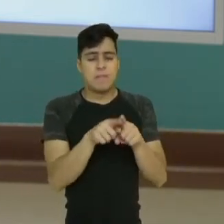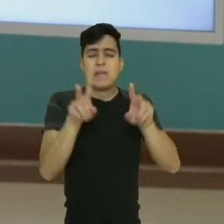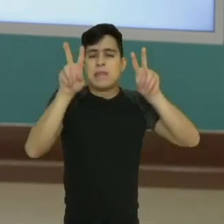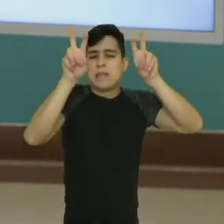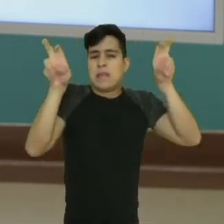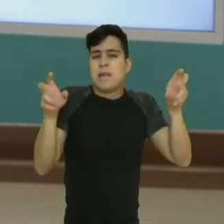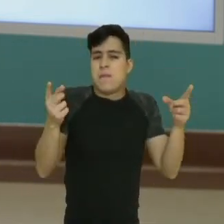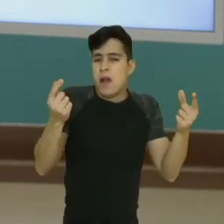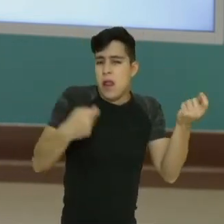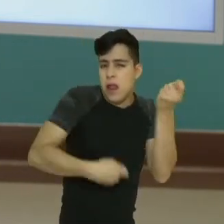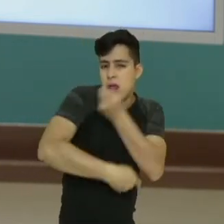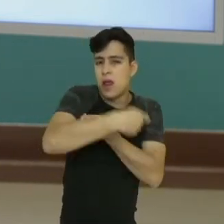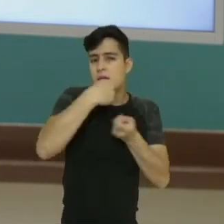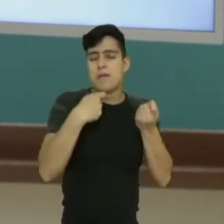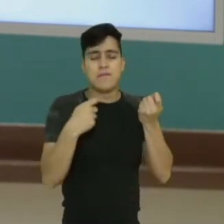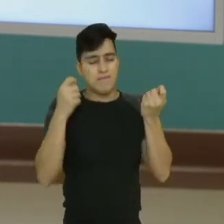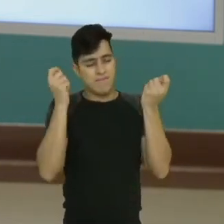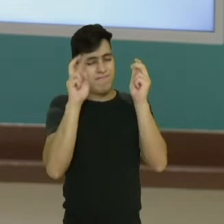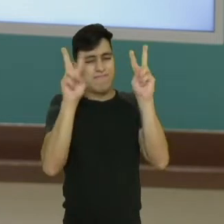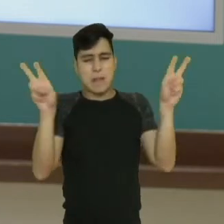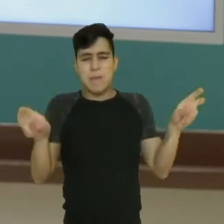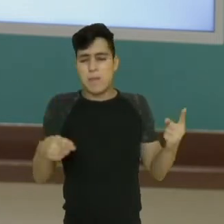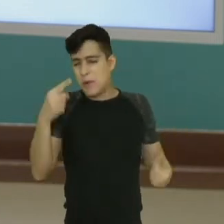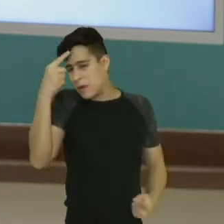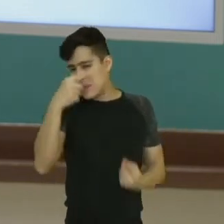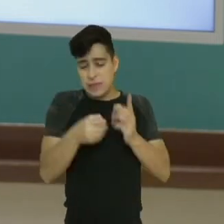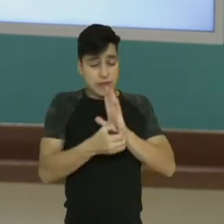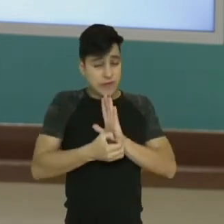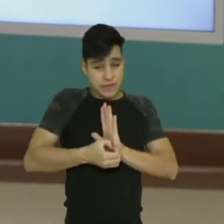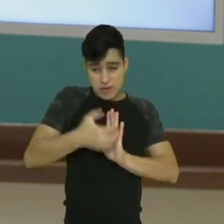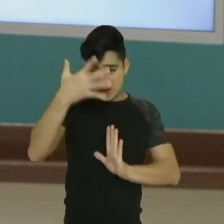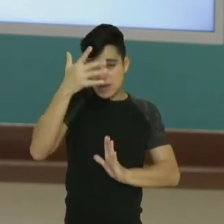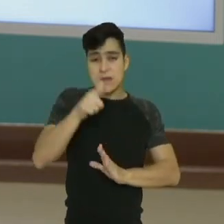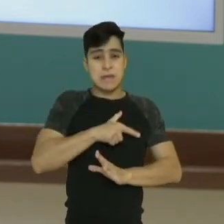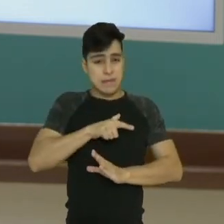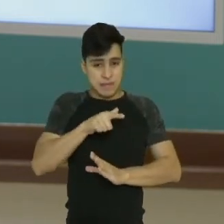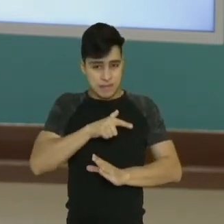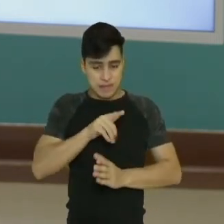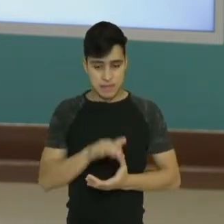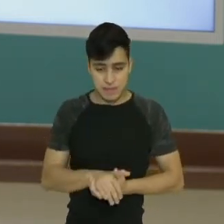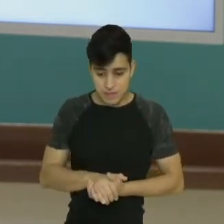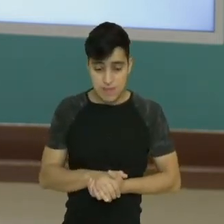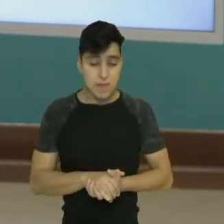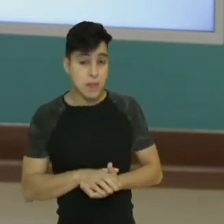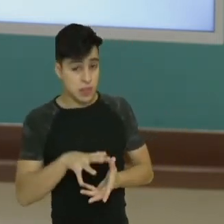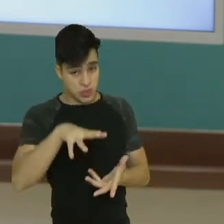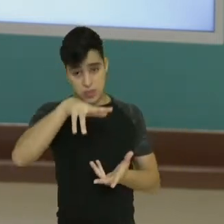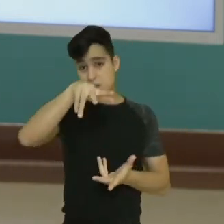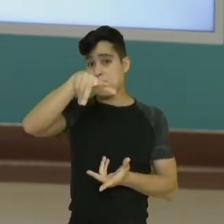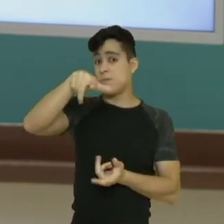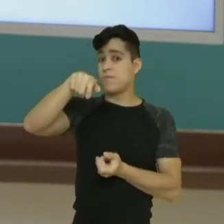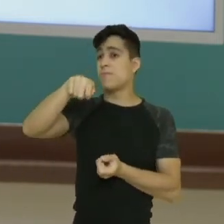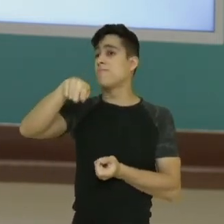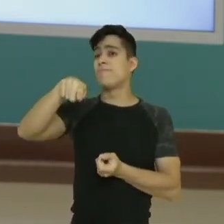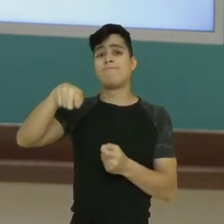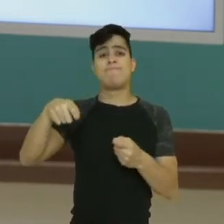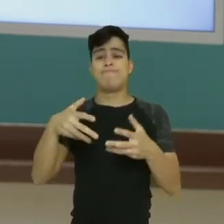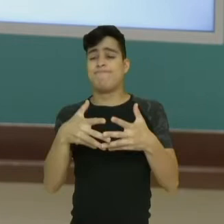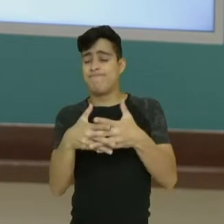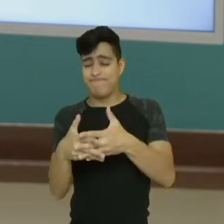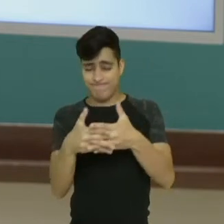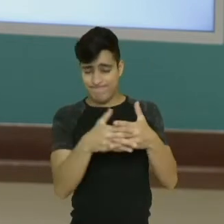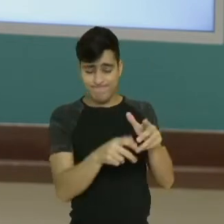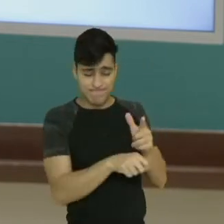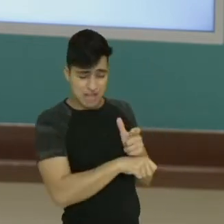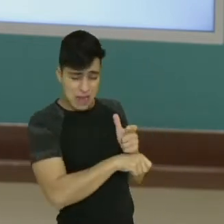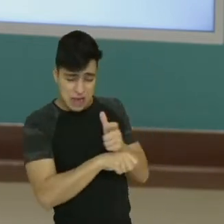enfim, políticos, né? Vários tipos de conflitos assim, tá bom? Então, no mundo ainda tem muitas tensões, muitos conflitos armados,